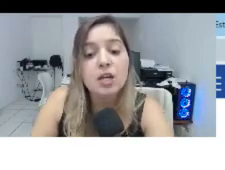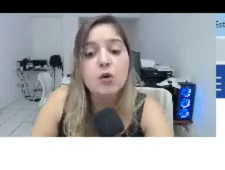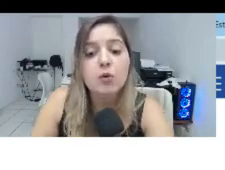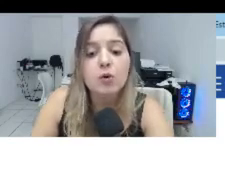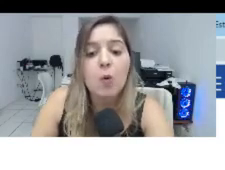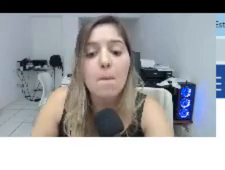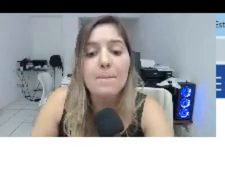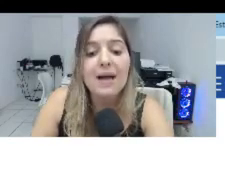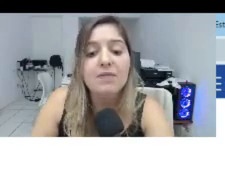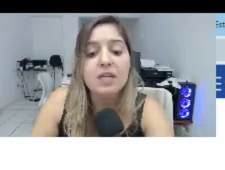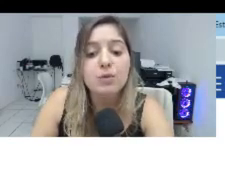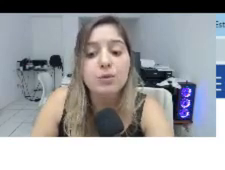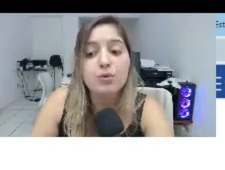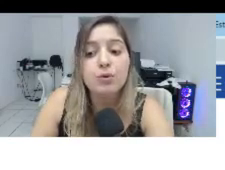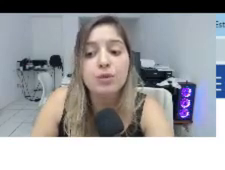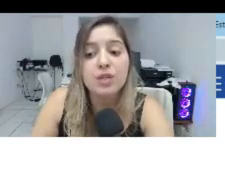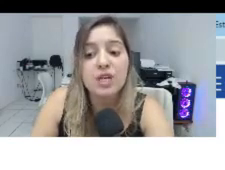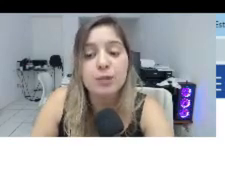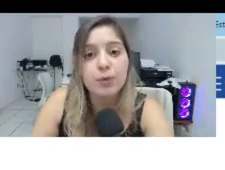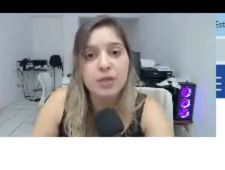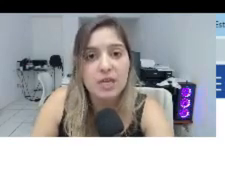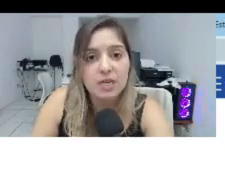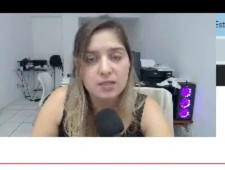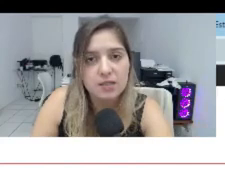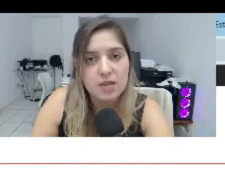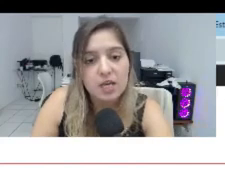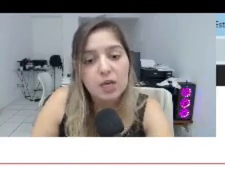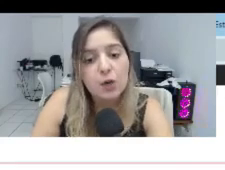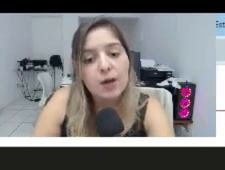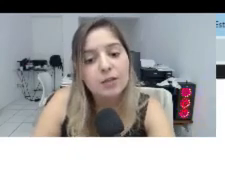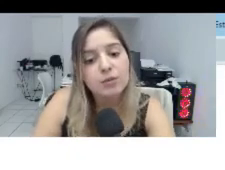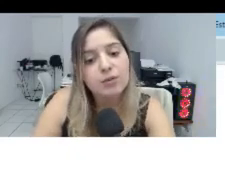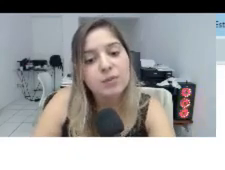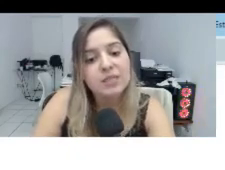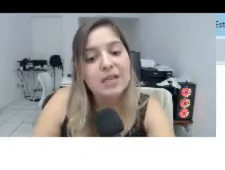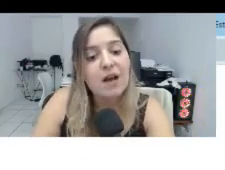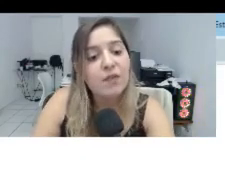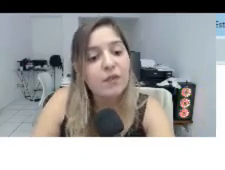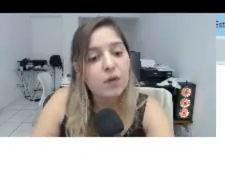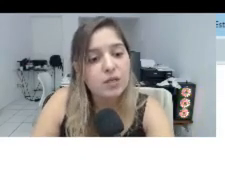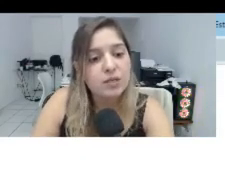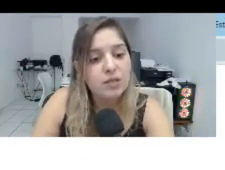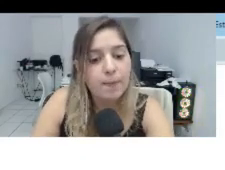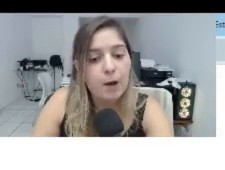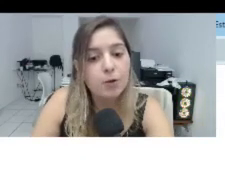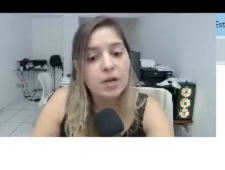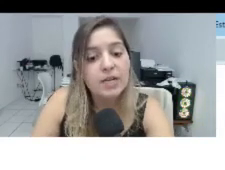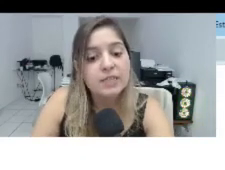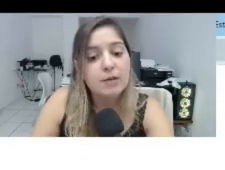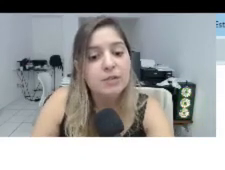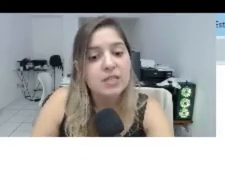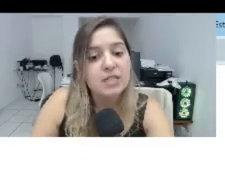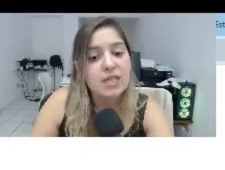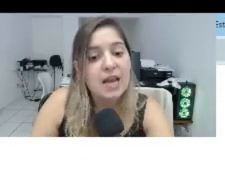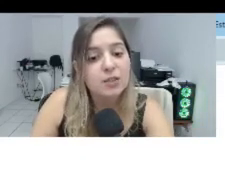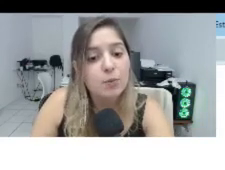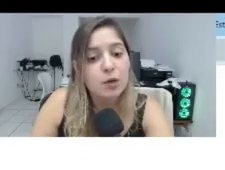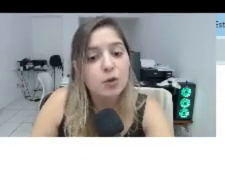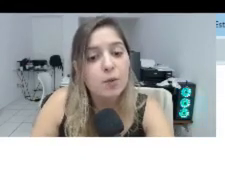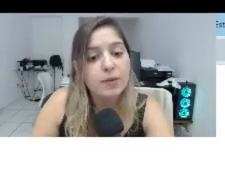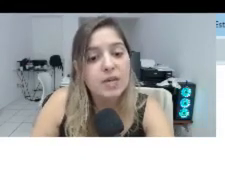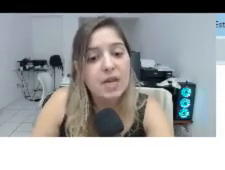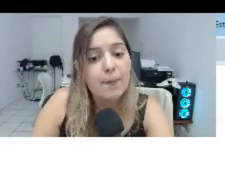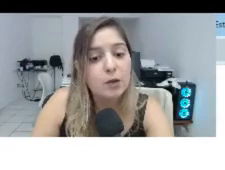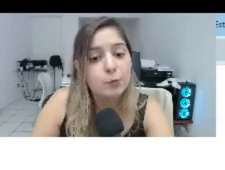República, que contam com padrinhos nos 3 poderes. E com as últimas da Folha de São Paulo, temos em destaque